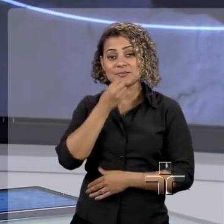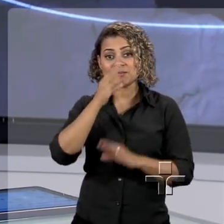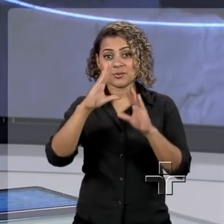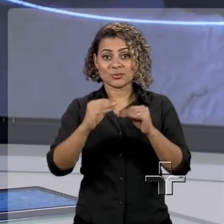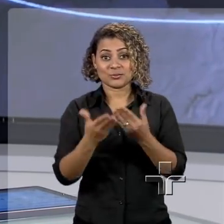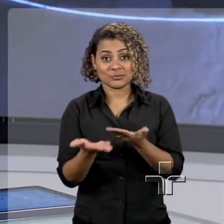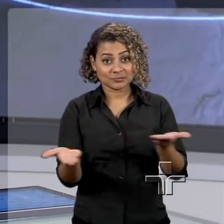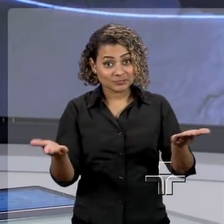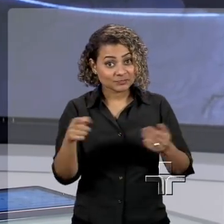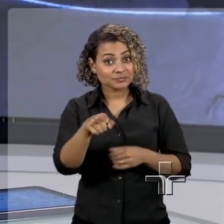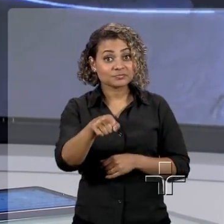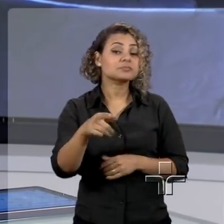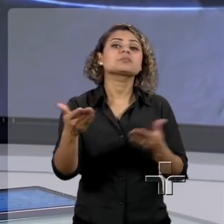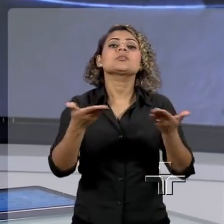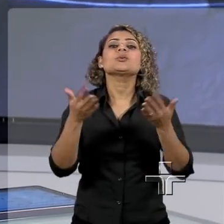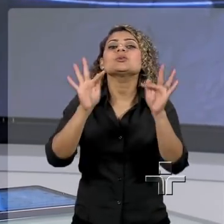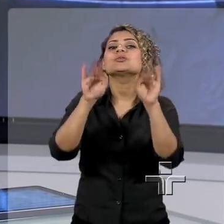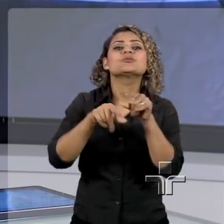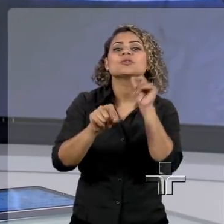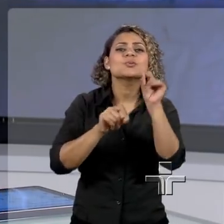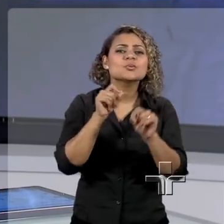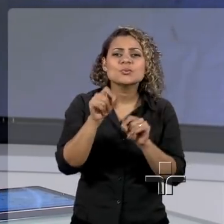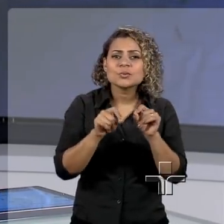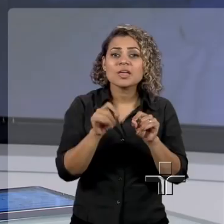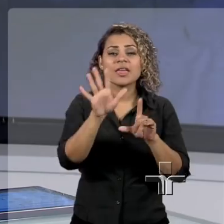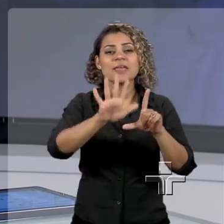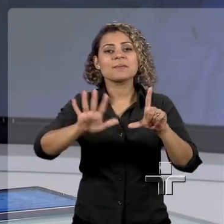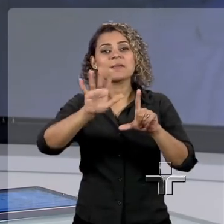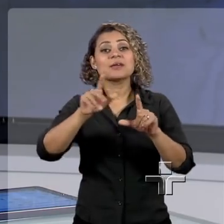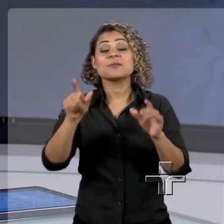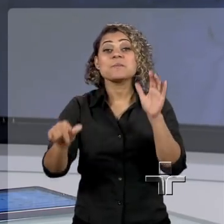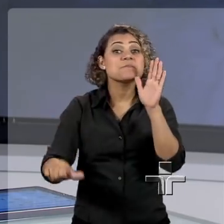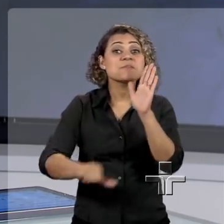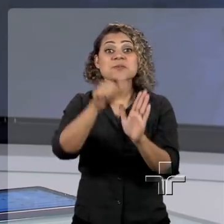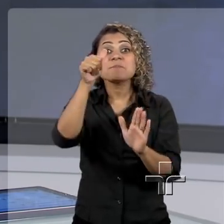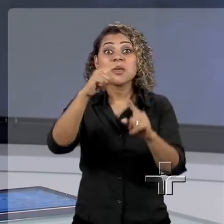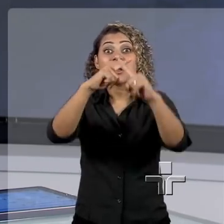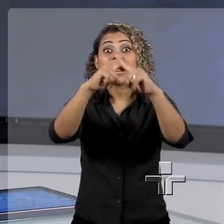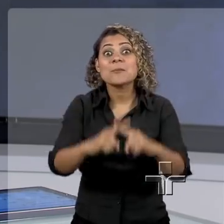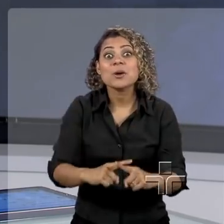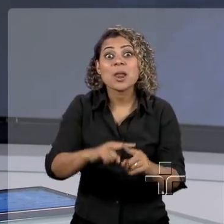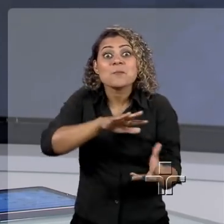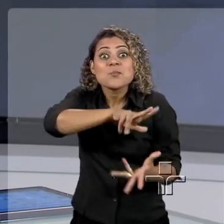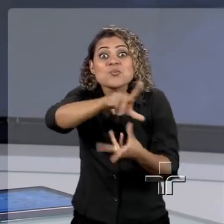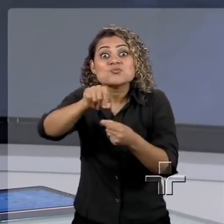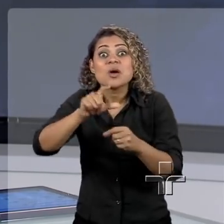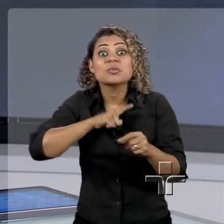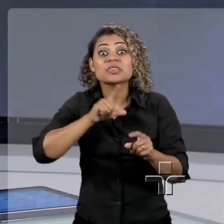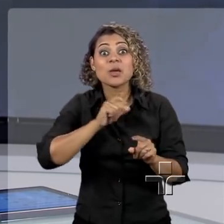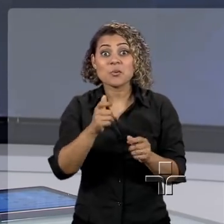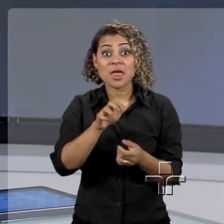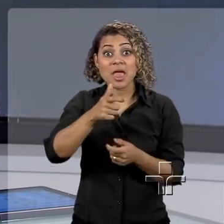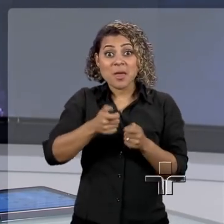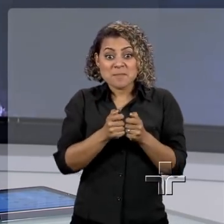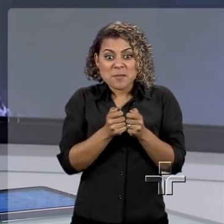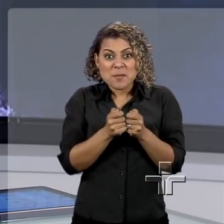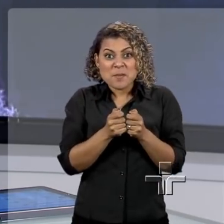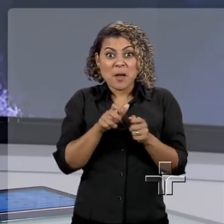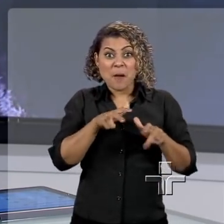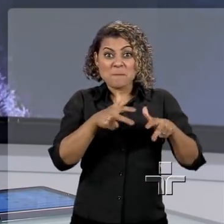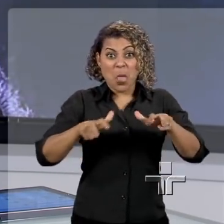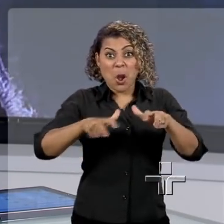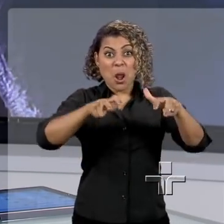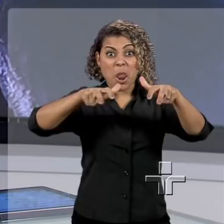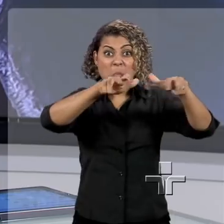para vocês. E nós terminamos esta edição com imagens do primeiro campeonato mundial de corrida de drones, que aconteceu